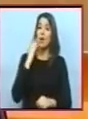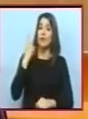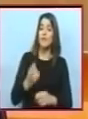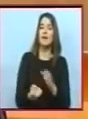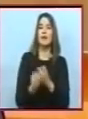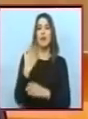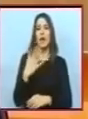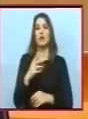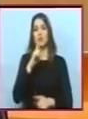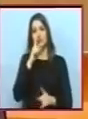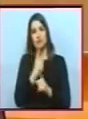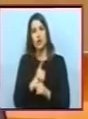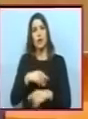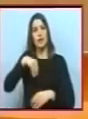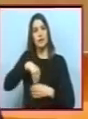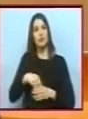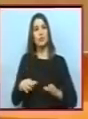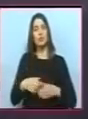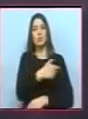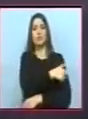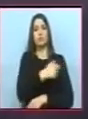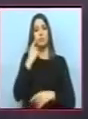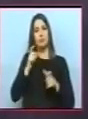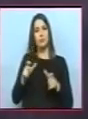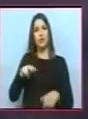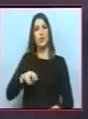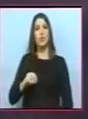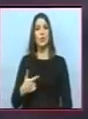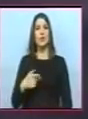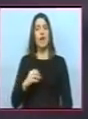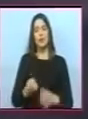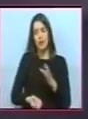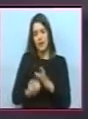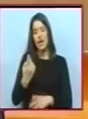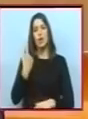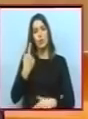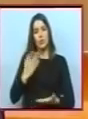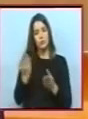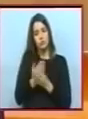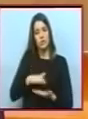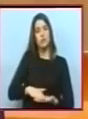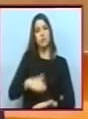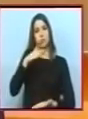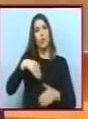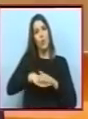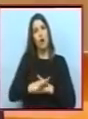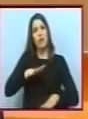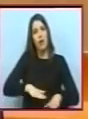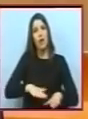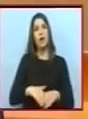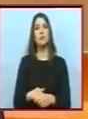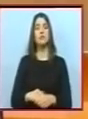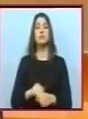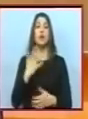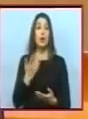registro paralelo na própria ordem dos notários. Hoje é muito simples. De resto, está em criação, ou já